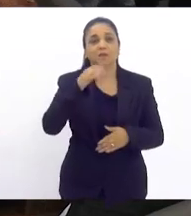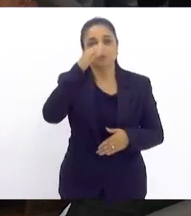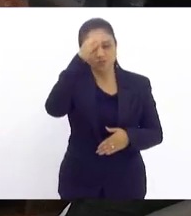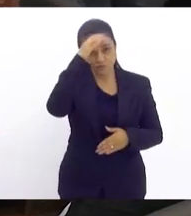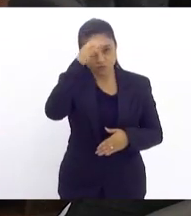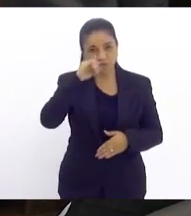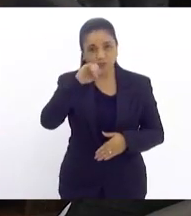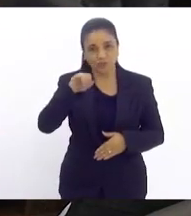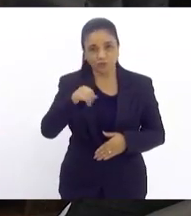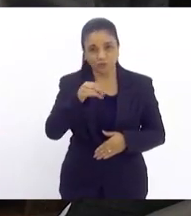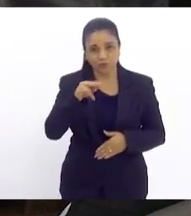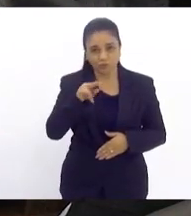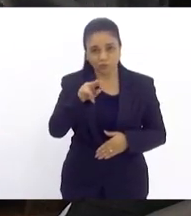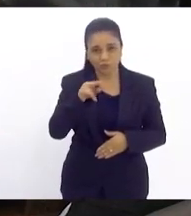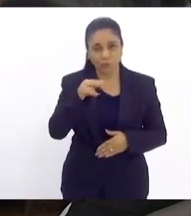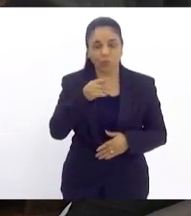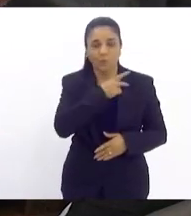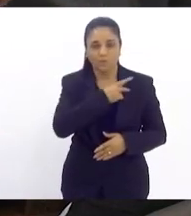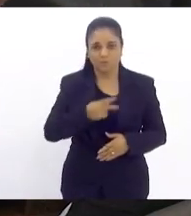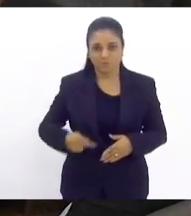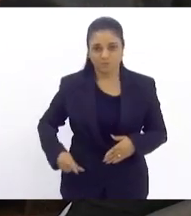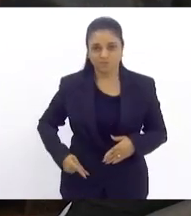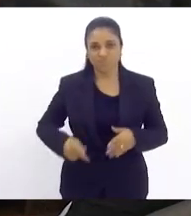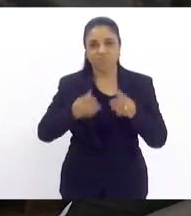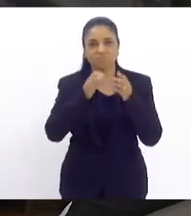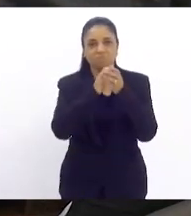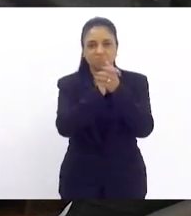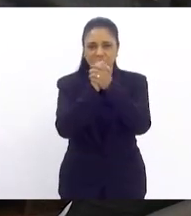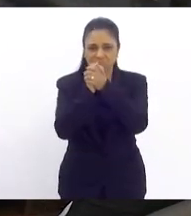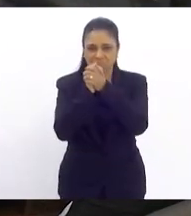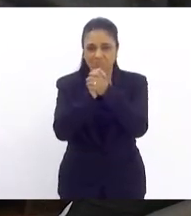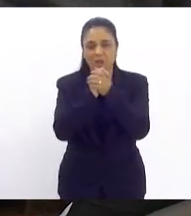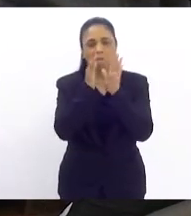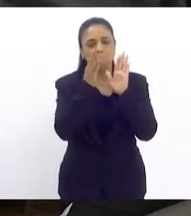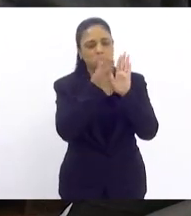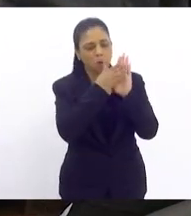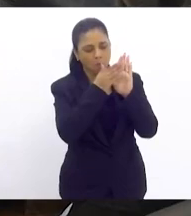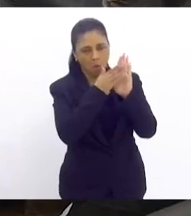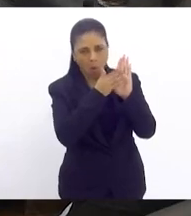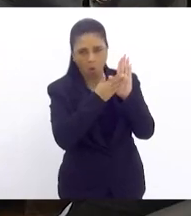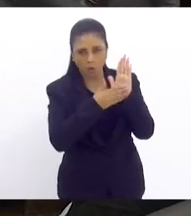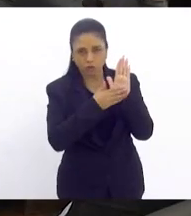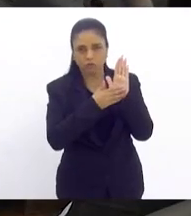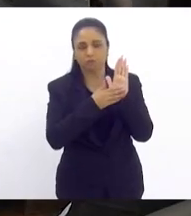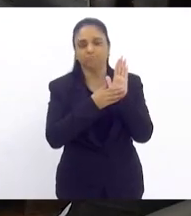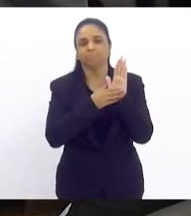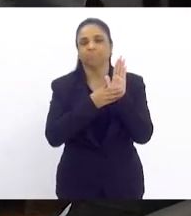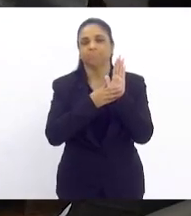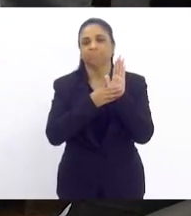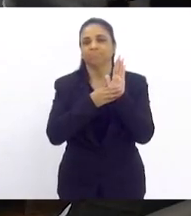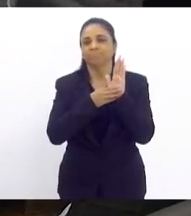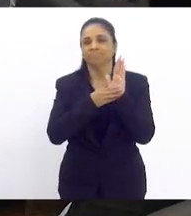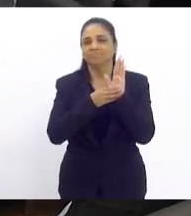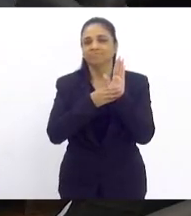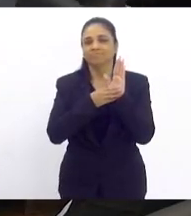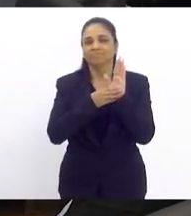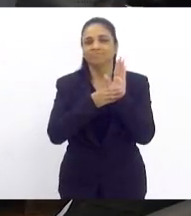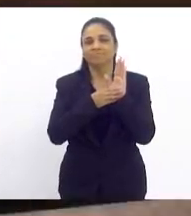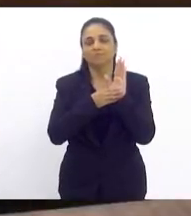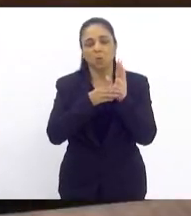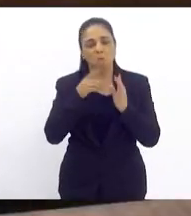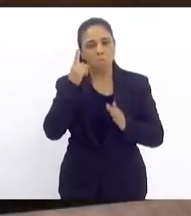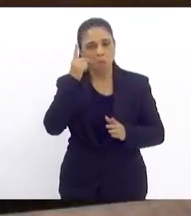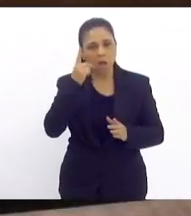primeiro parabenizar o mérito da proposta de vossa excelência que eu não tenho dúvida que engrandece